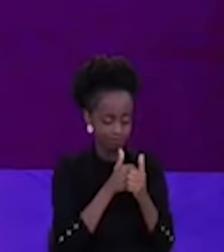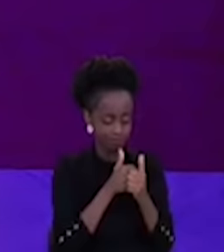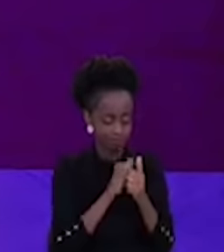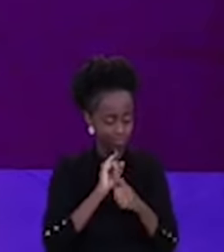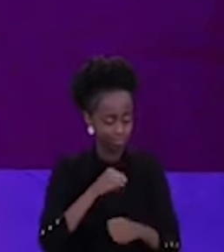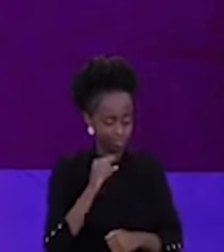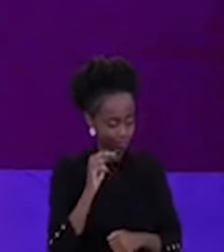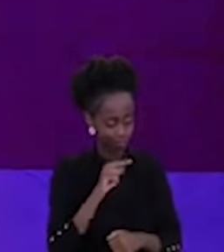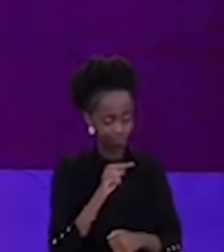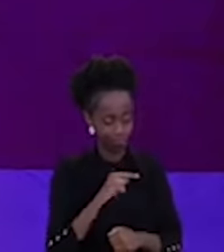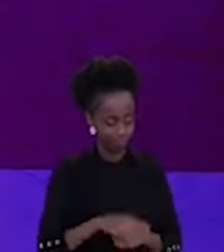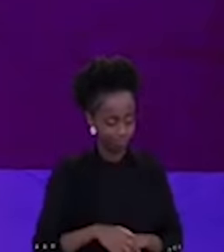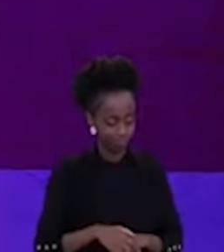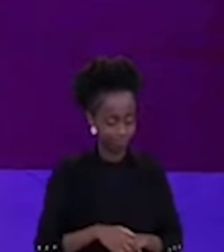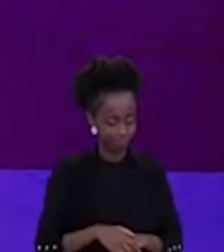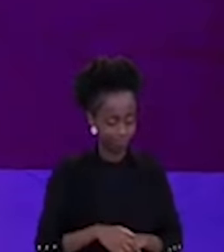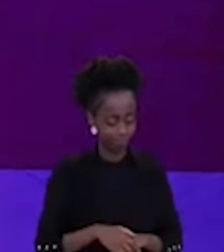que se você pudesse vê-lo,